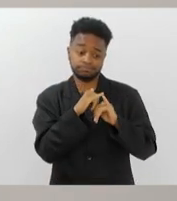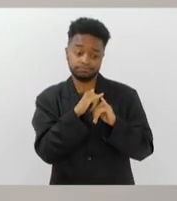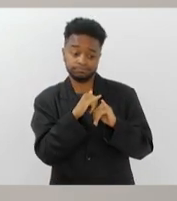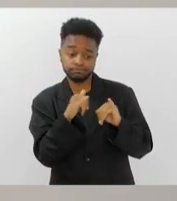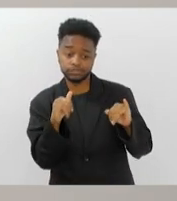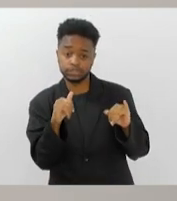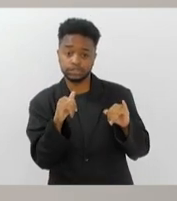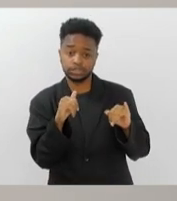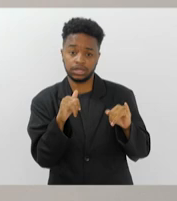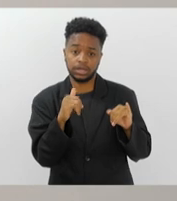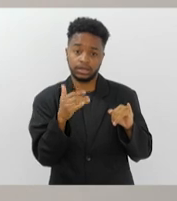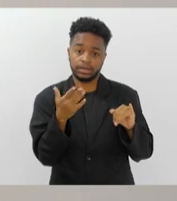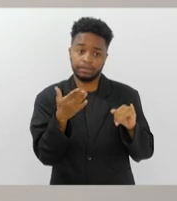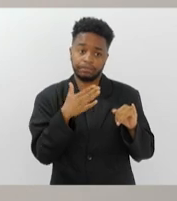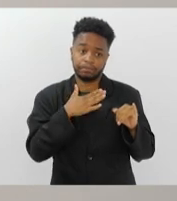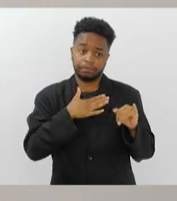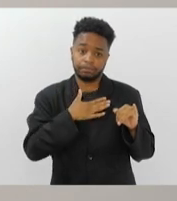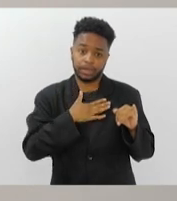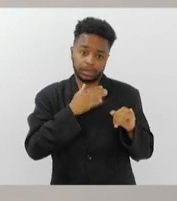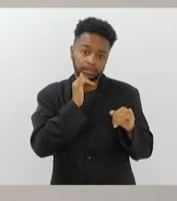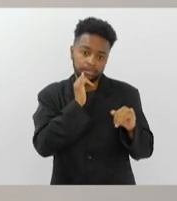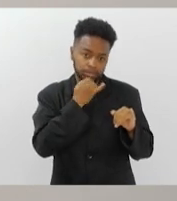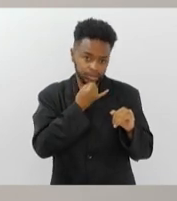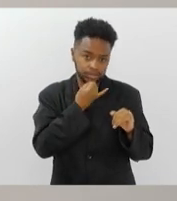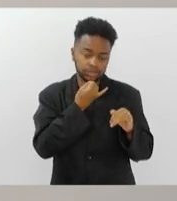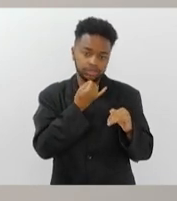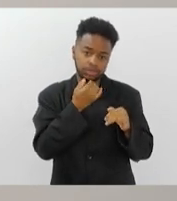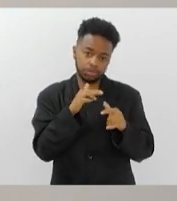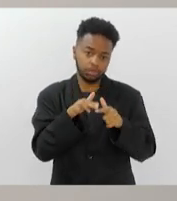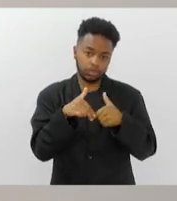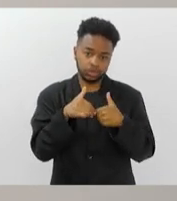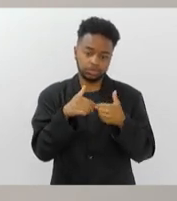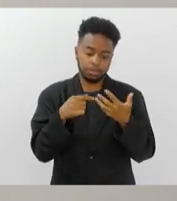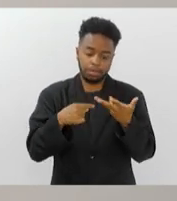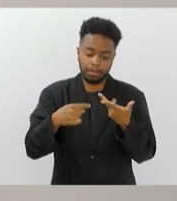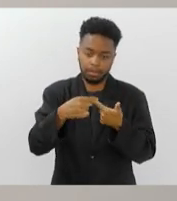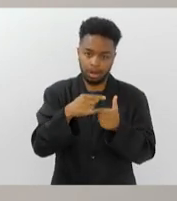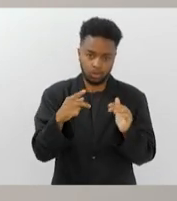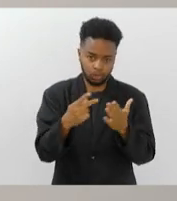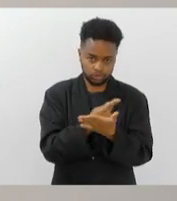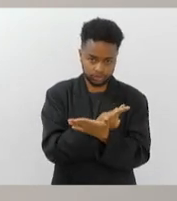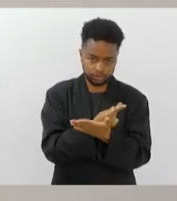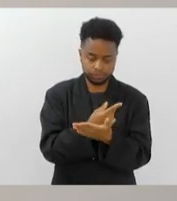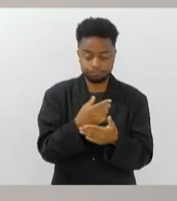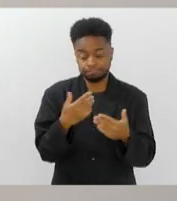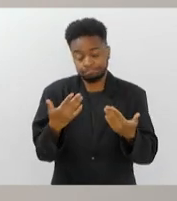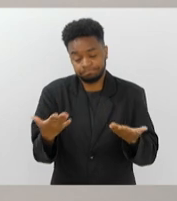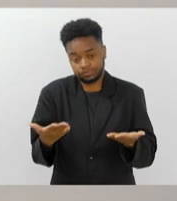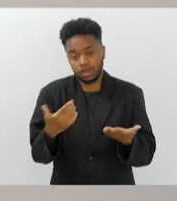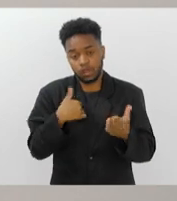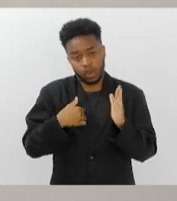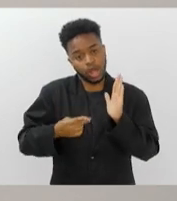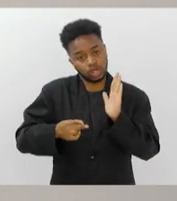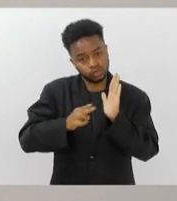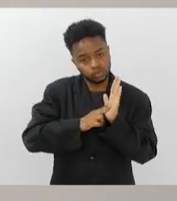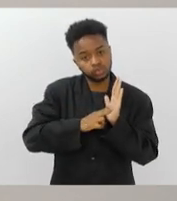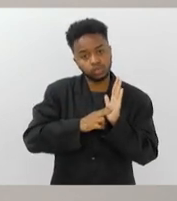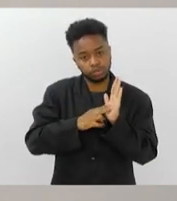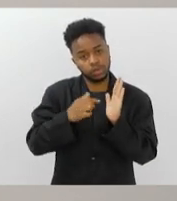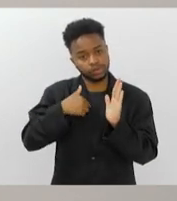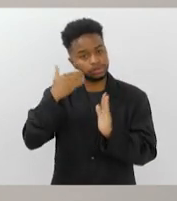minha eh tristeza né Por ter acontecido esse episódio e reconheço perfeitamente a